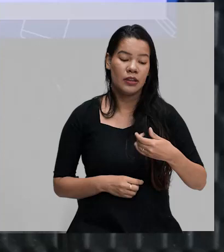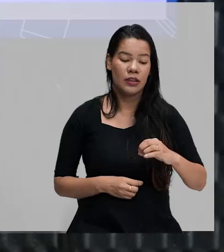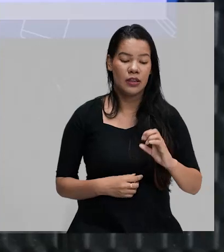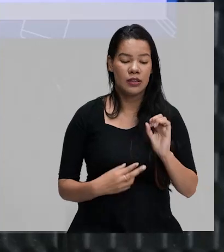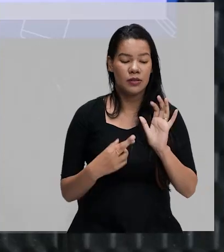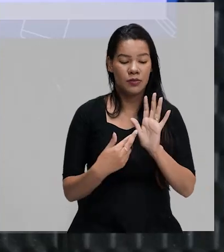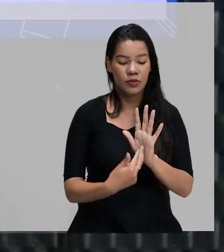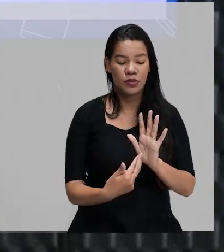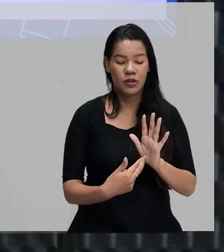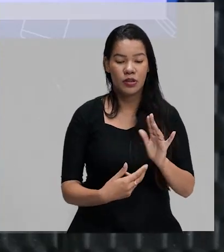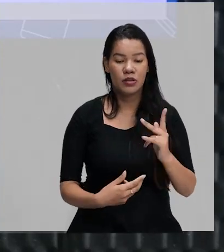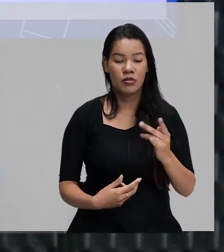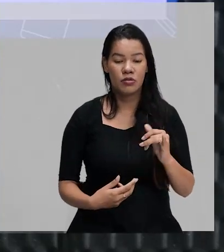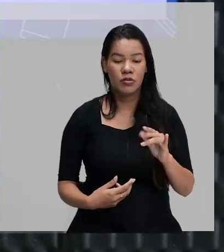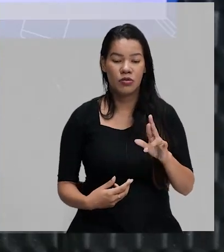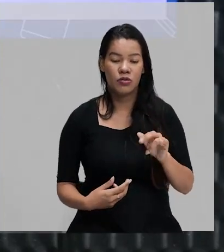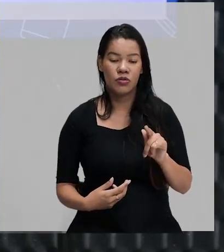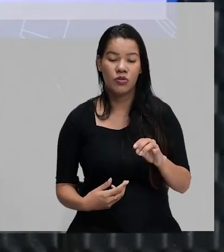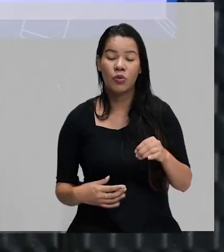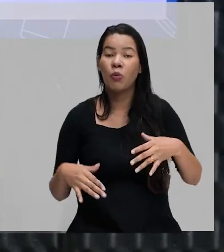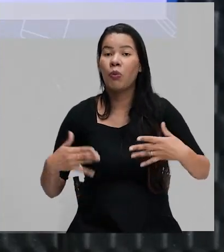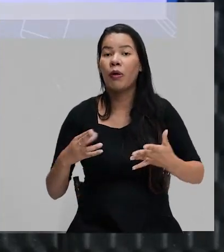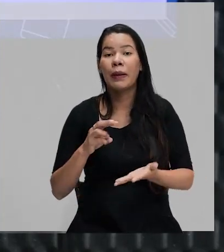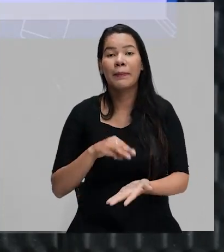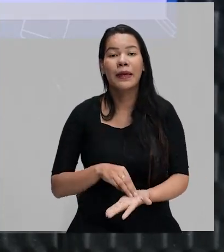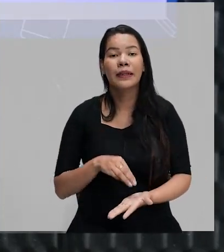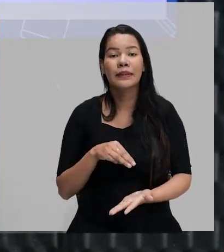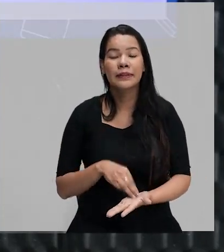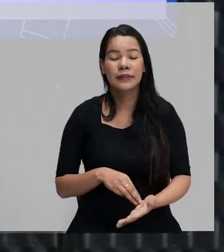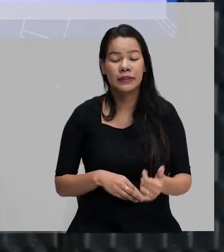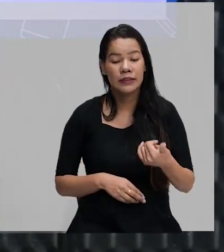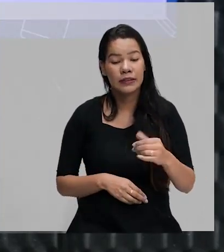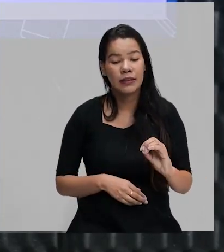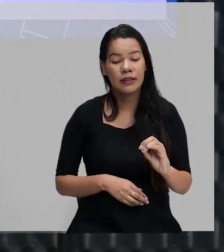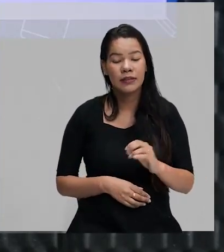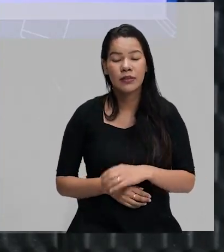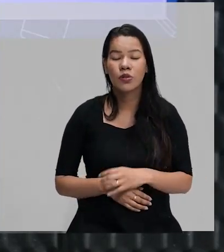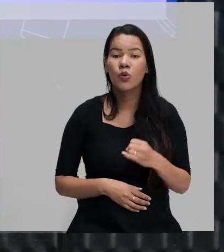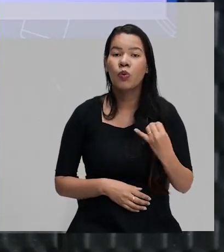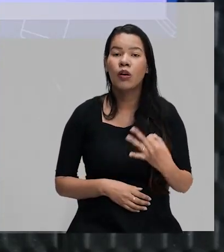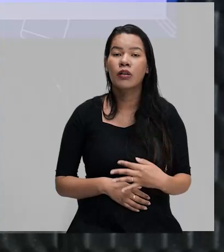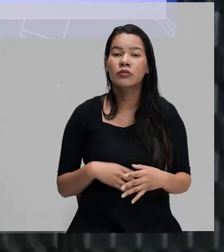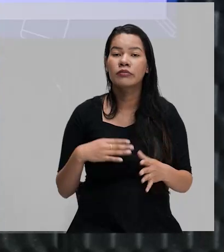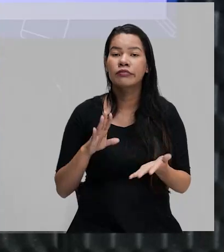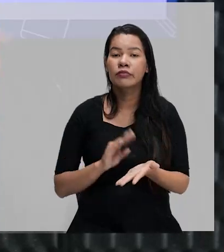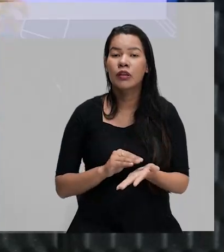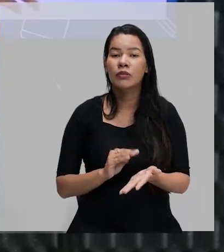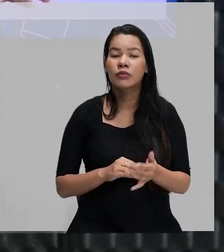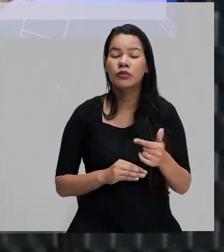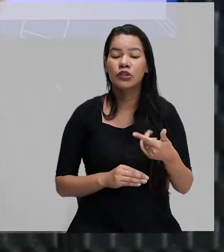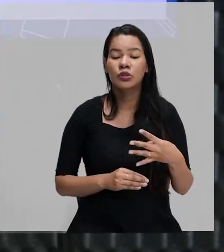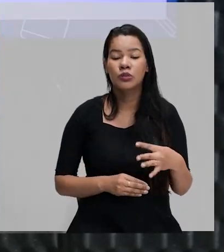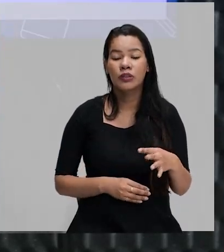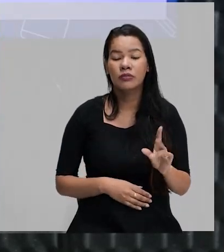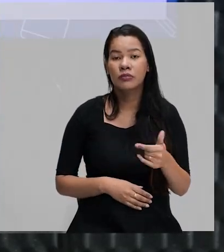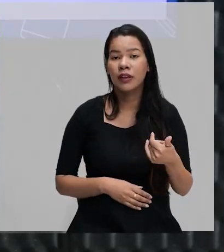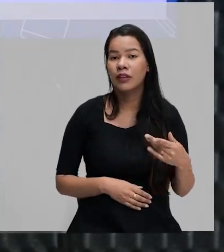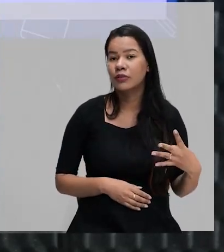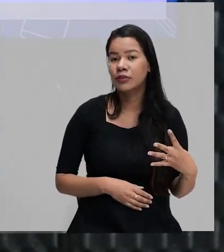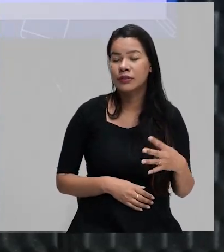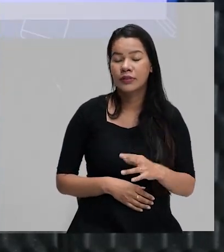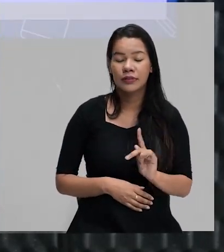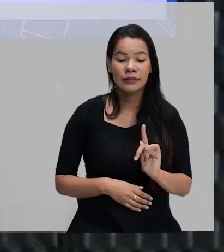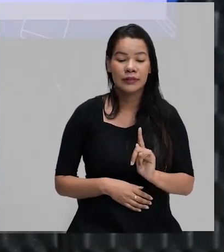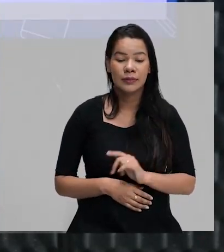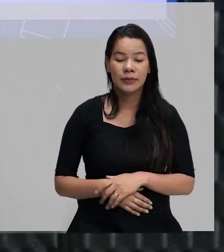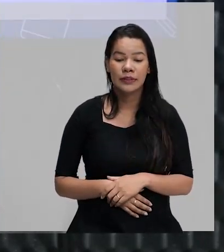corresponde ao hidrogênio, qual vai ser a massa do monóxido? 10. Quanto falta para 24? 14 gramas. Mas